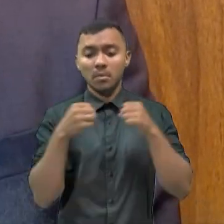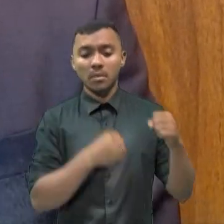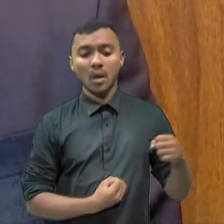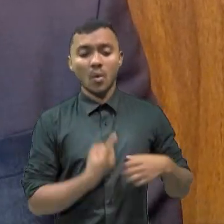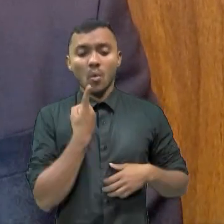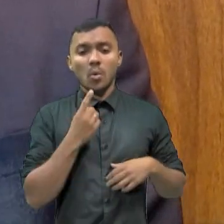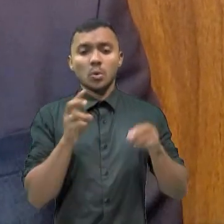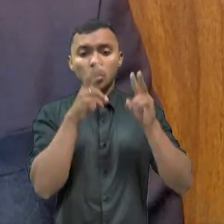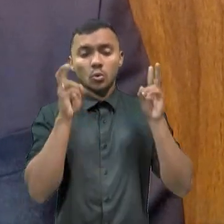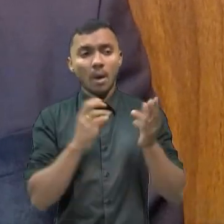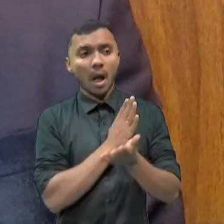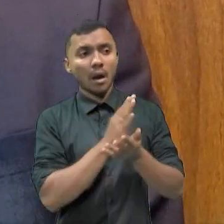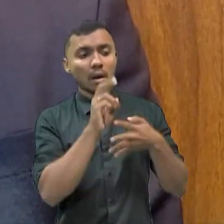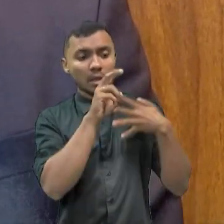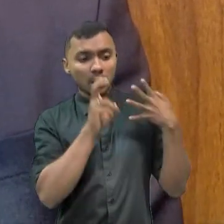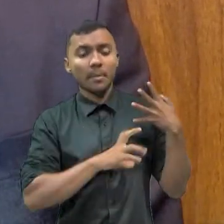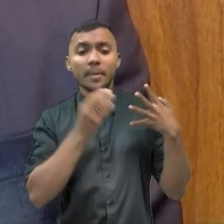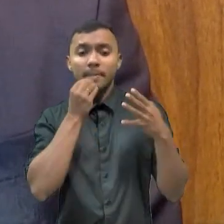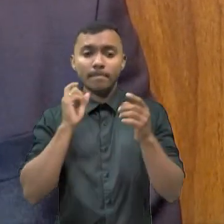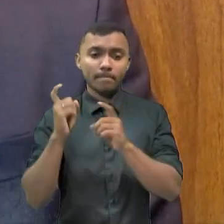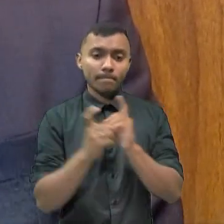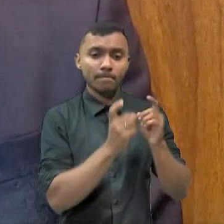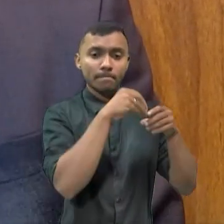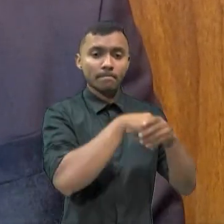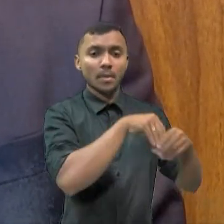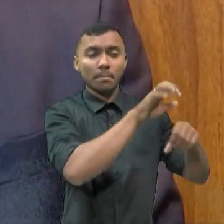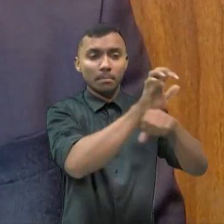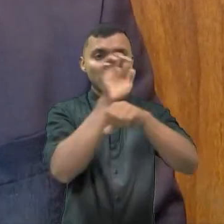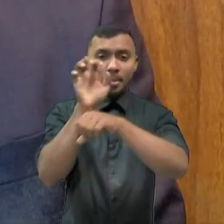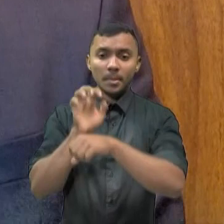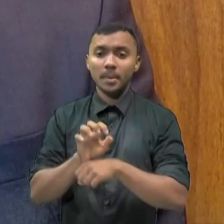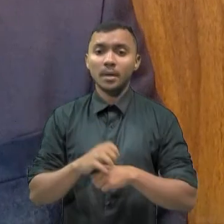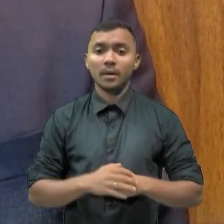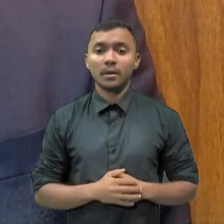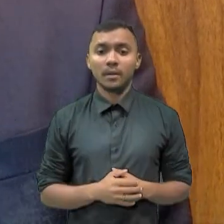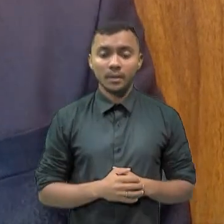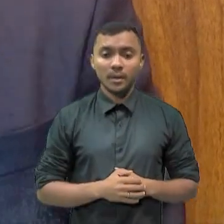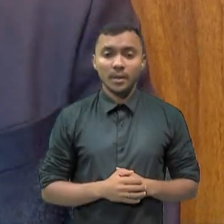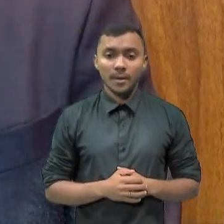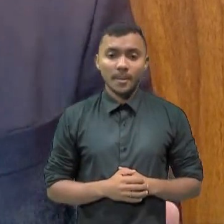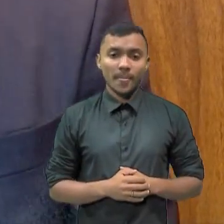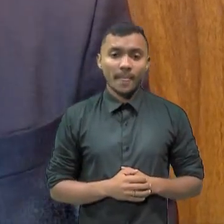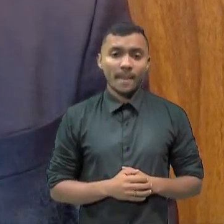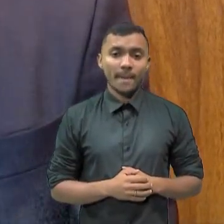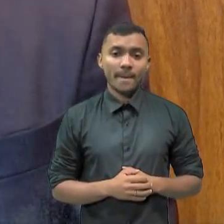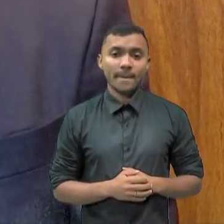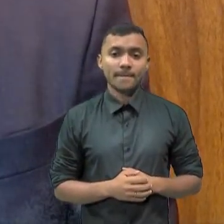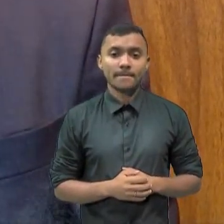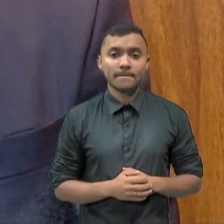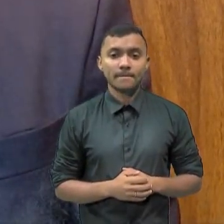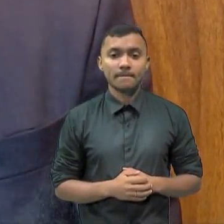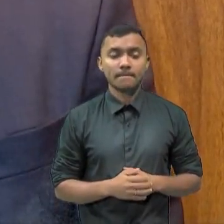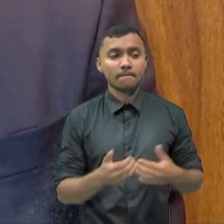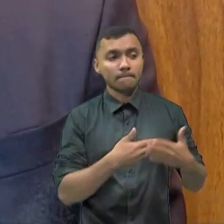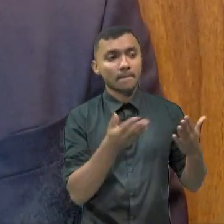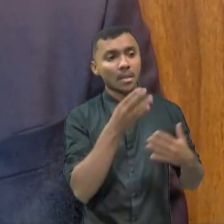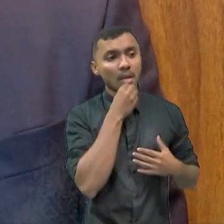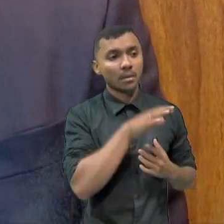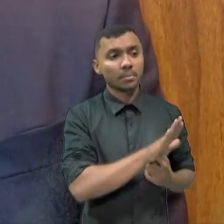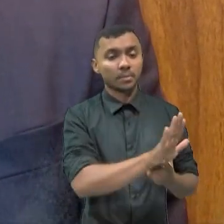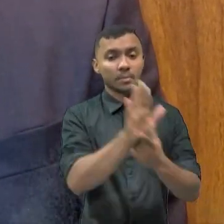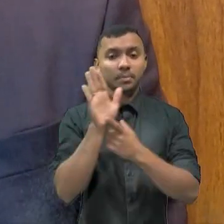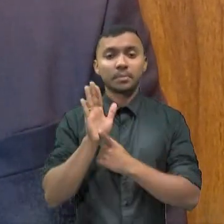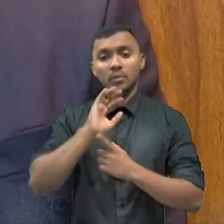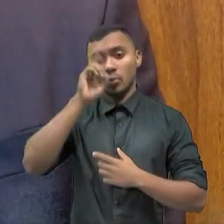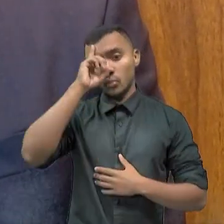temas que podem ser discutidos nos estados, onde propriamente são os exemplos daquilo que acontece no